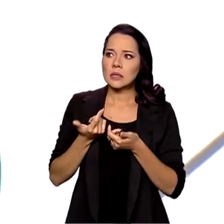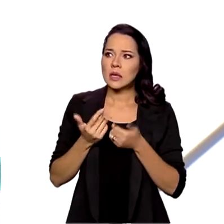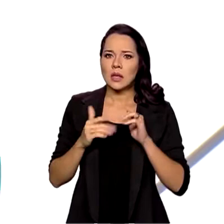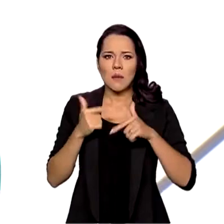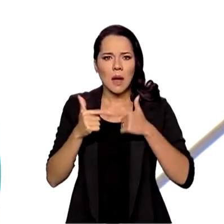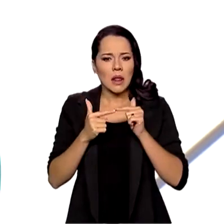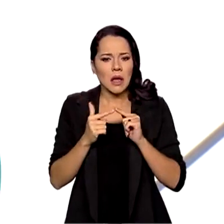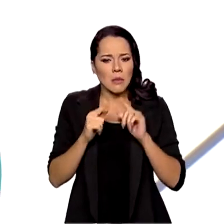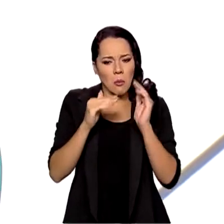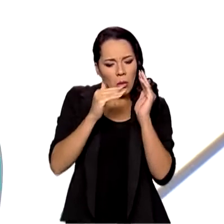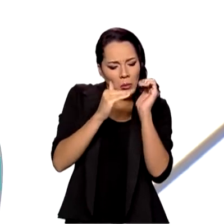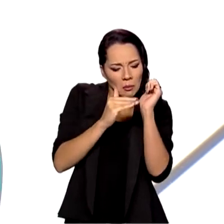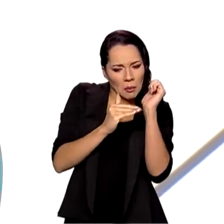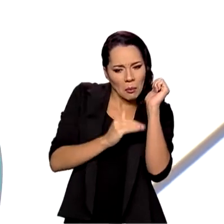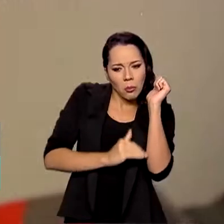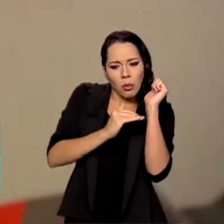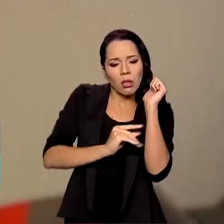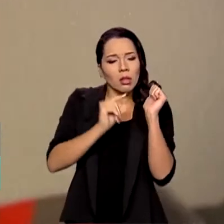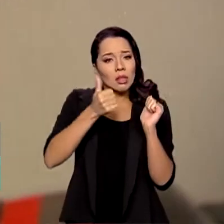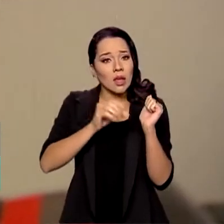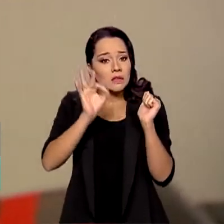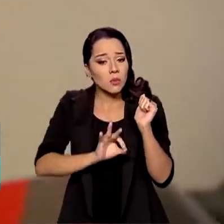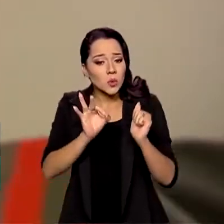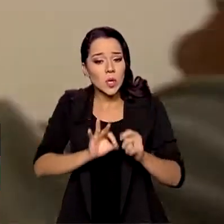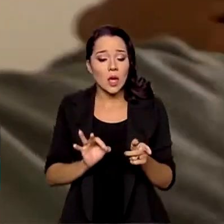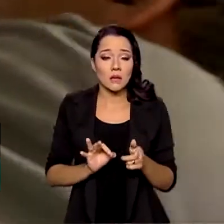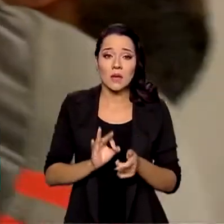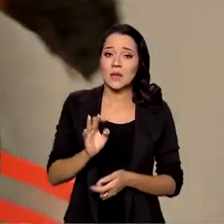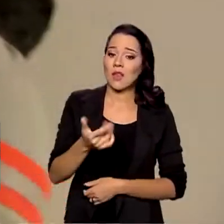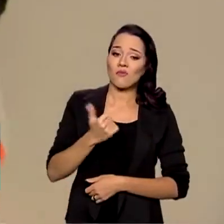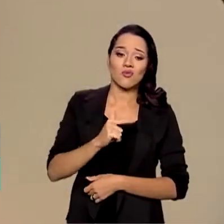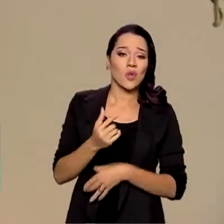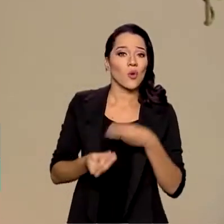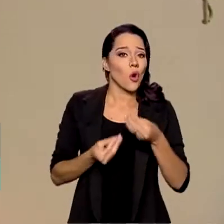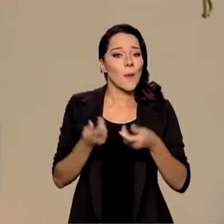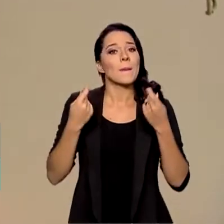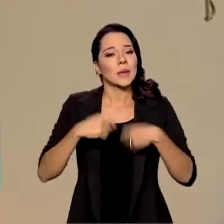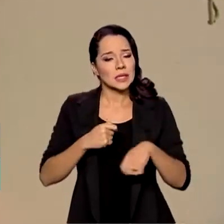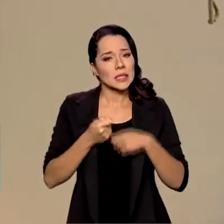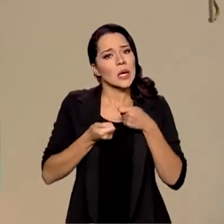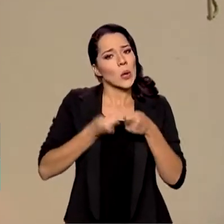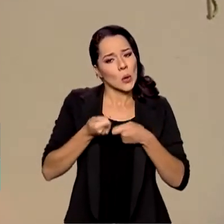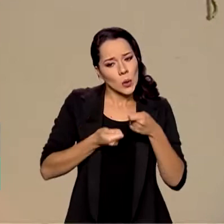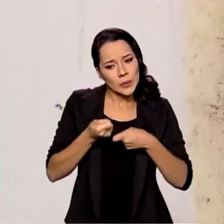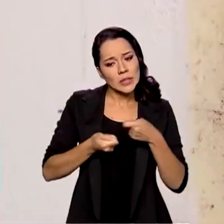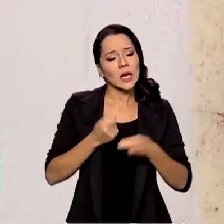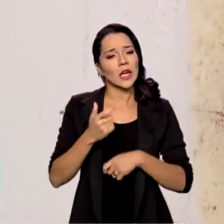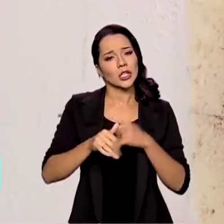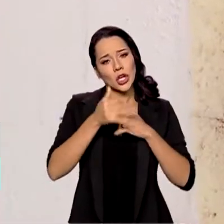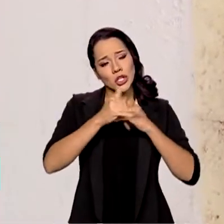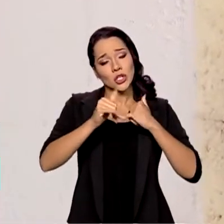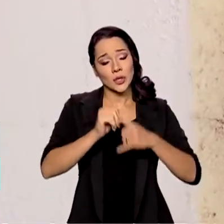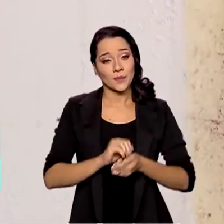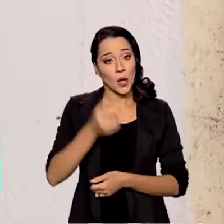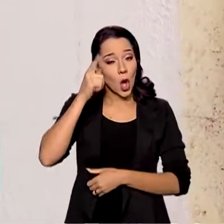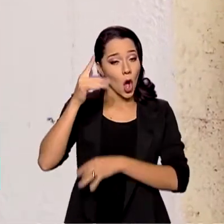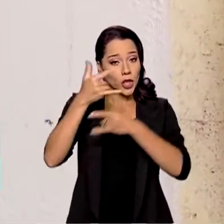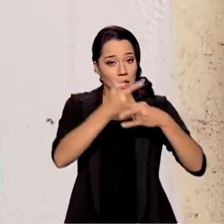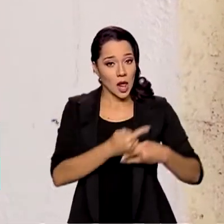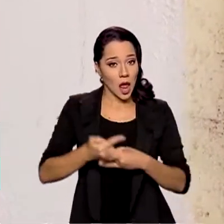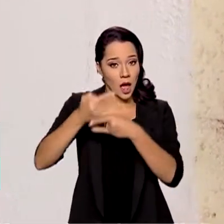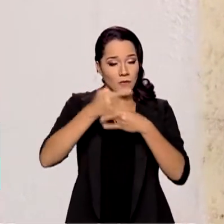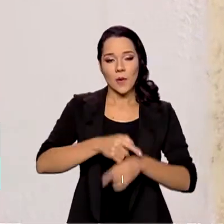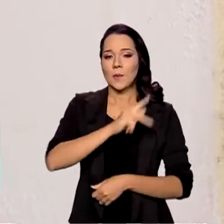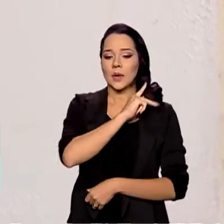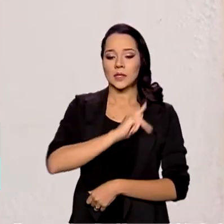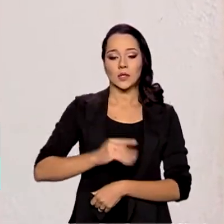críticas 10% da capacidade. O resultado é que não tem jeito, é preciso economizar energia. Ontem, na live semanal, o presidente